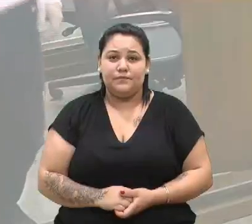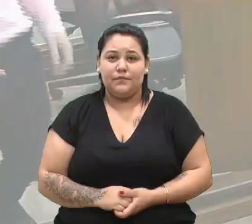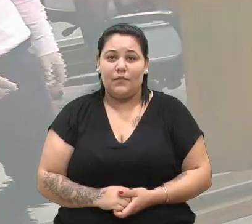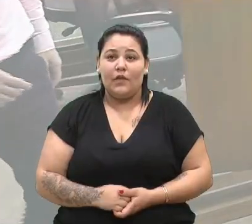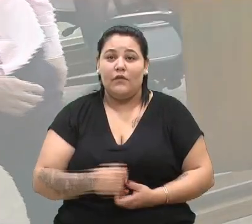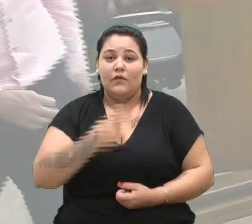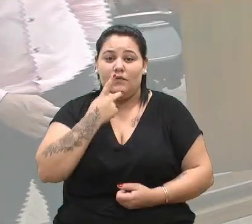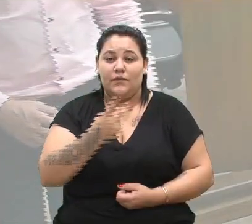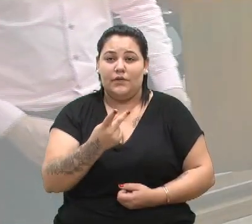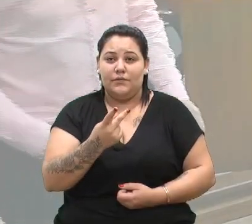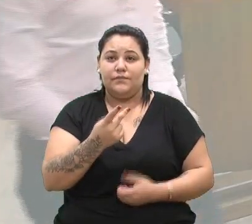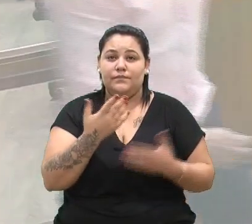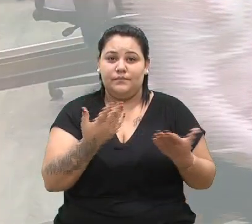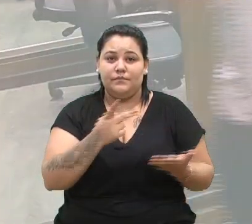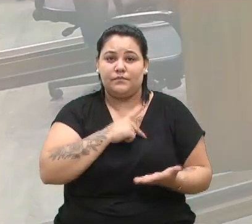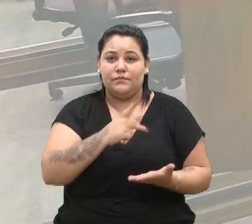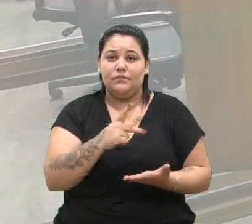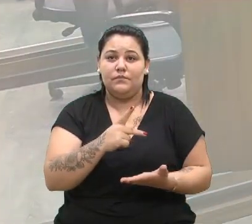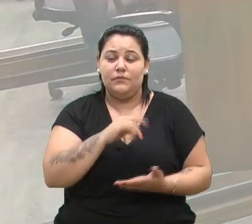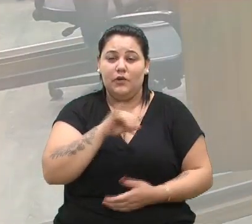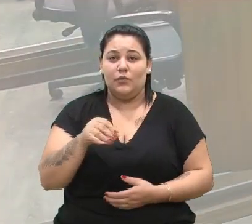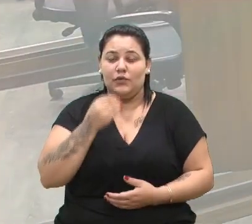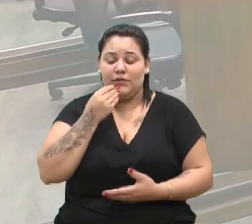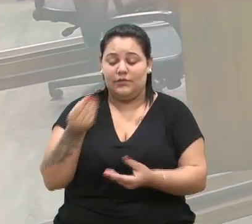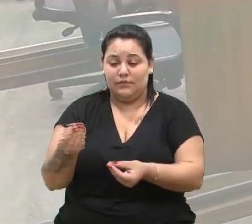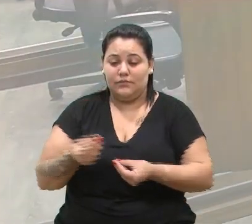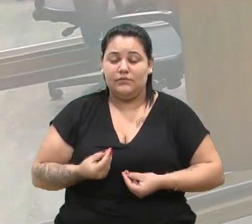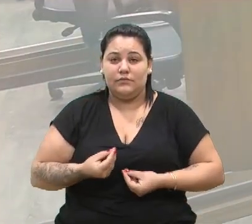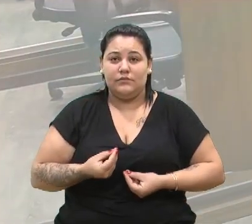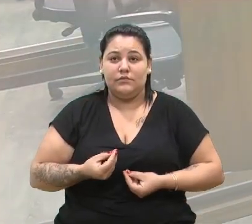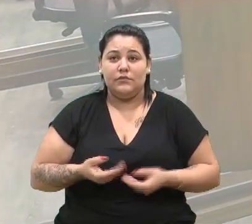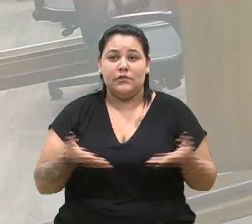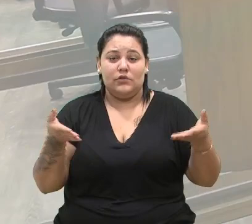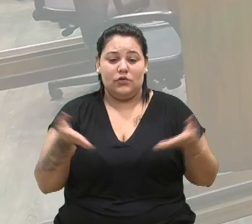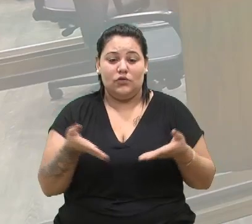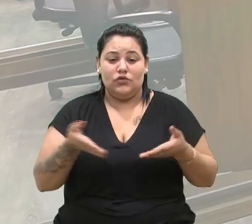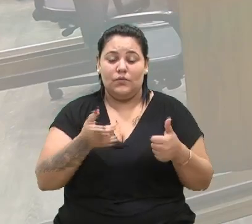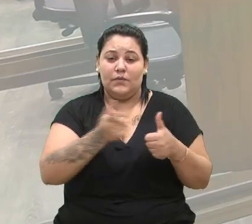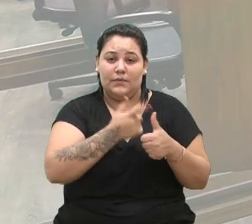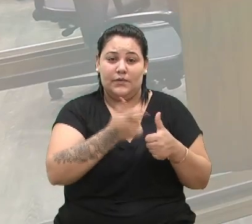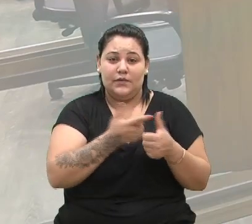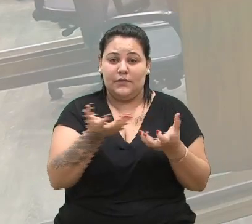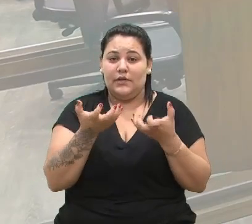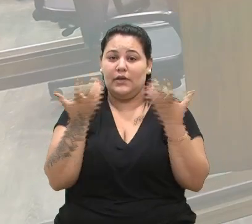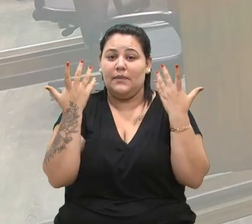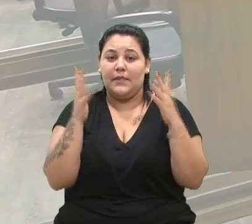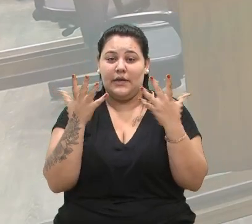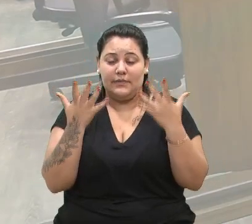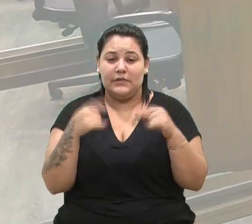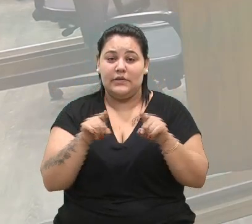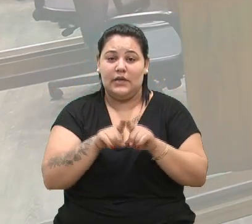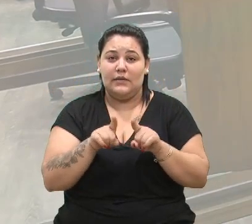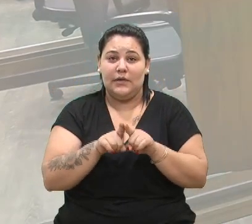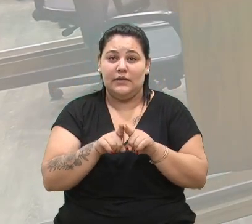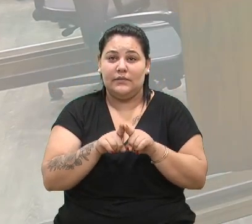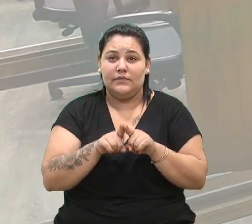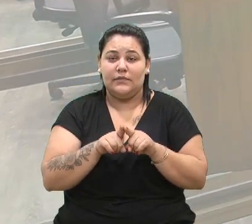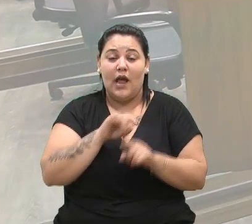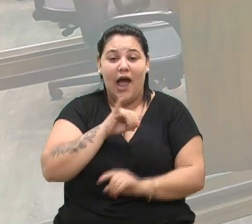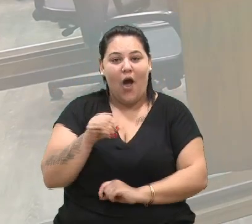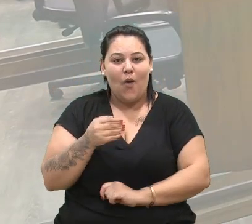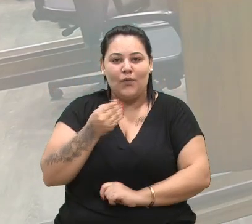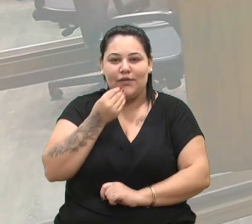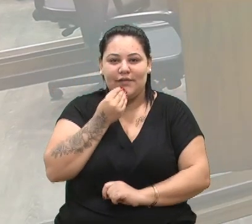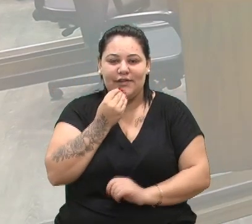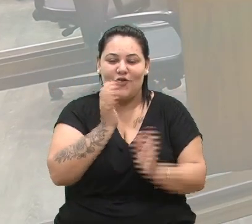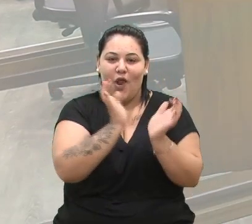presidente, ontem não tive oportunidade, e aí hoje, primeiramente, parabenizar, que ontem não tive oportunidade,